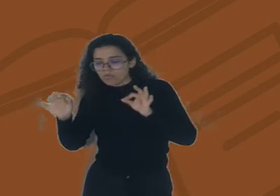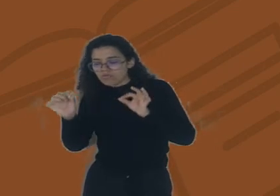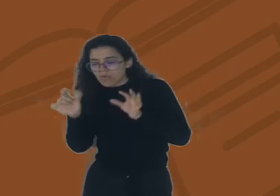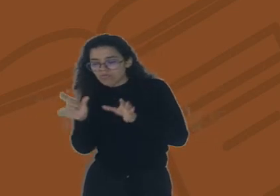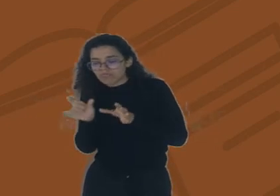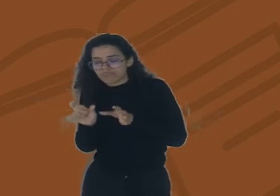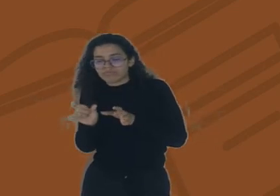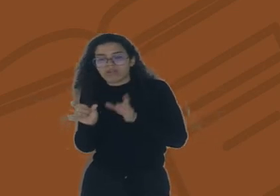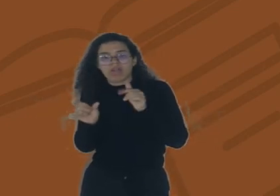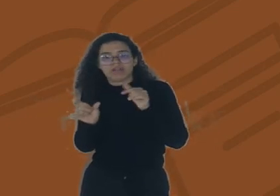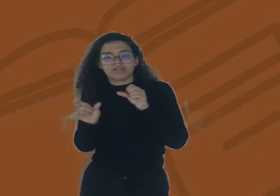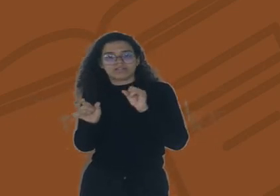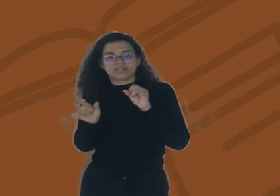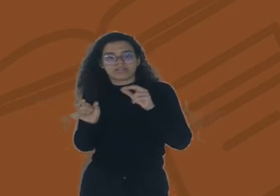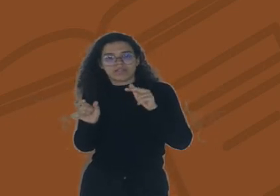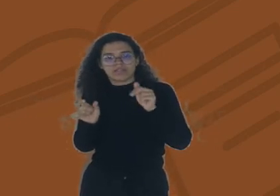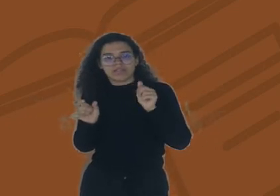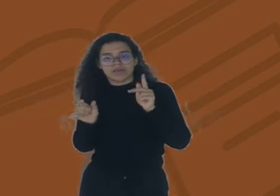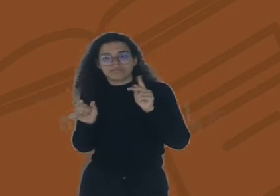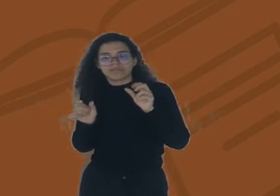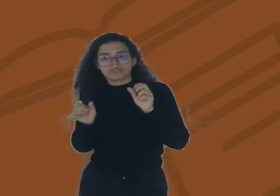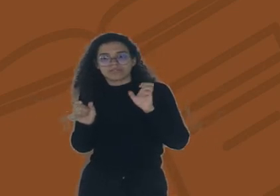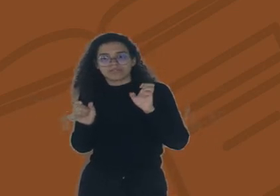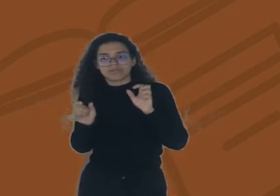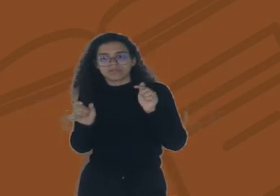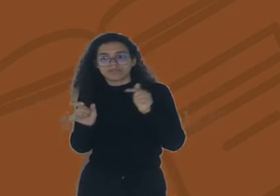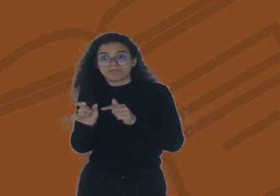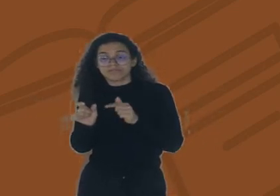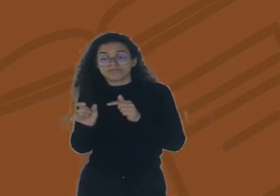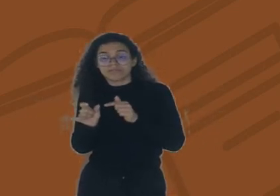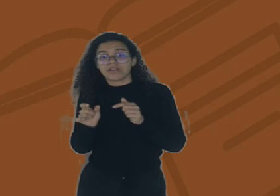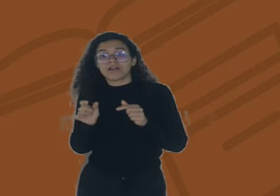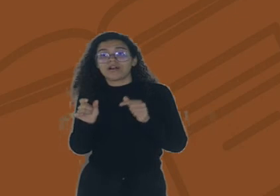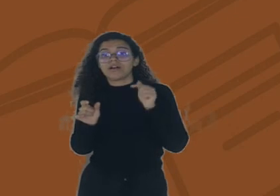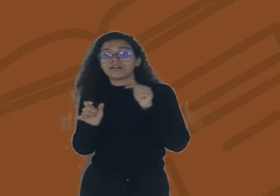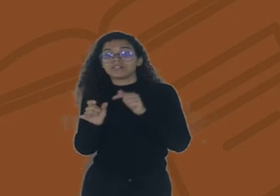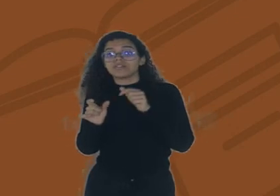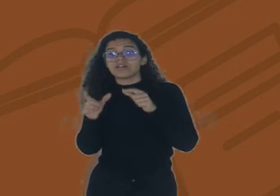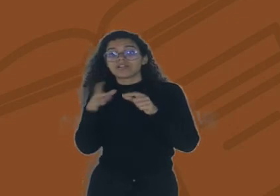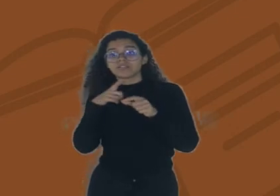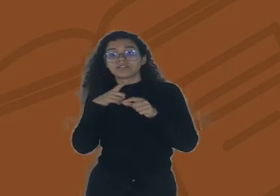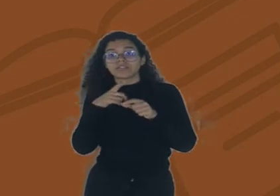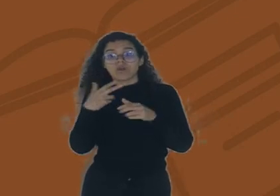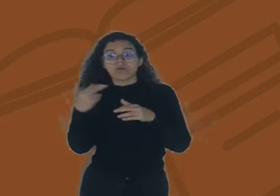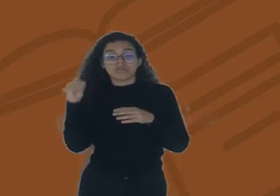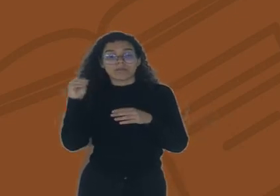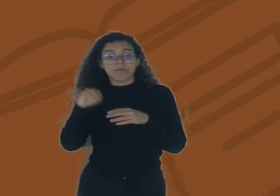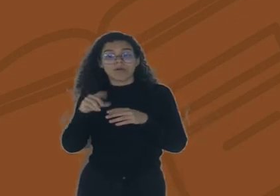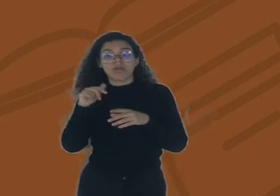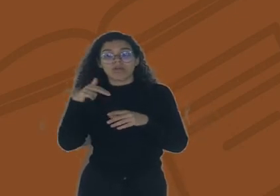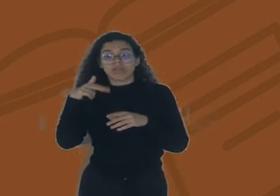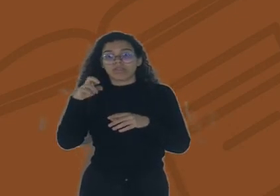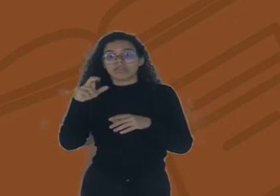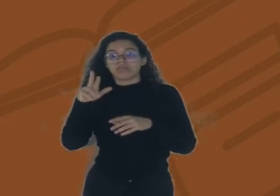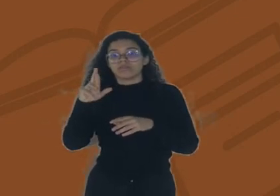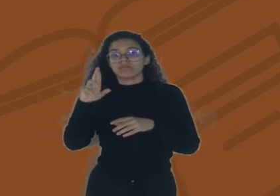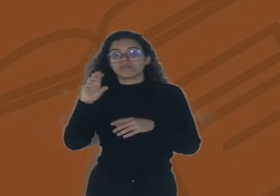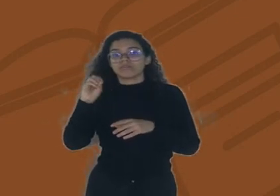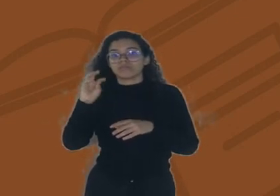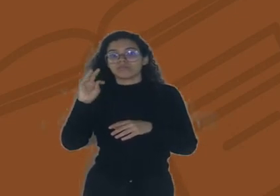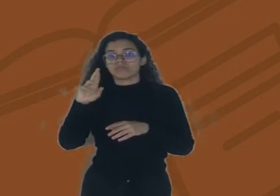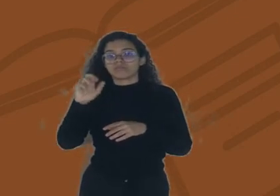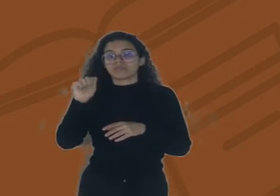Nesses espaços são utilizados aí substâncias naturais do próprio corpo, que são os neurotransmissores que transmitem essas